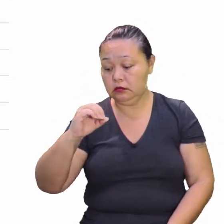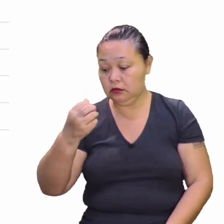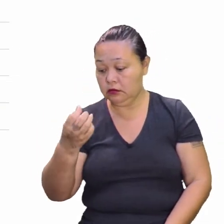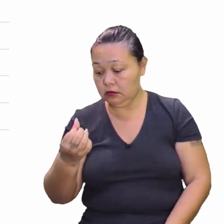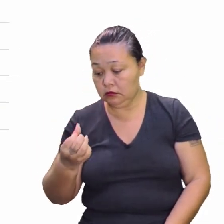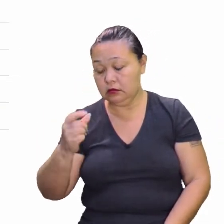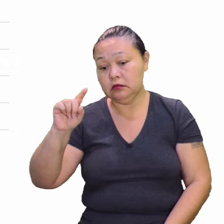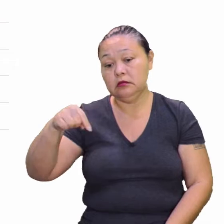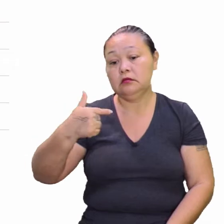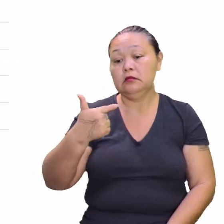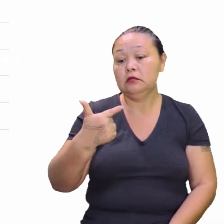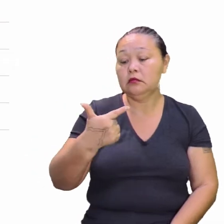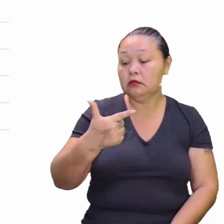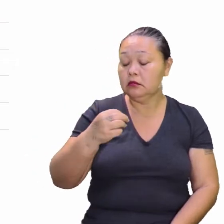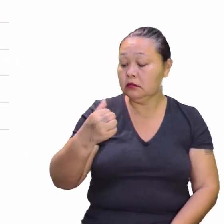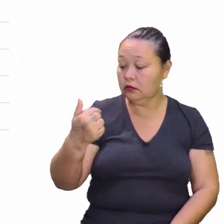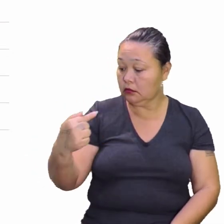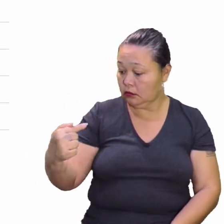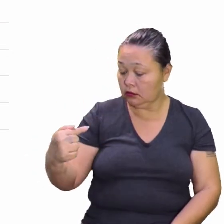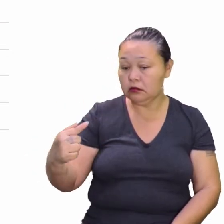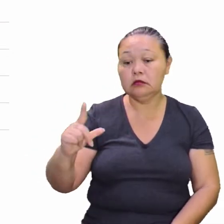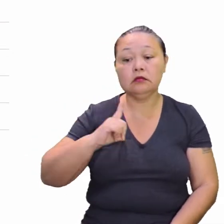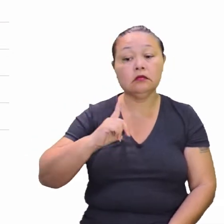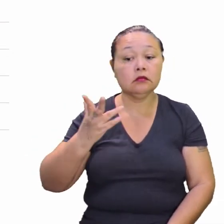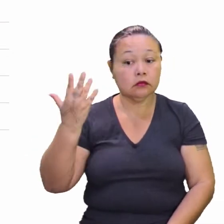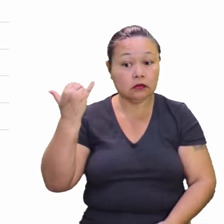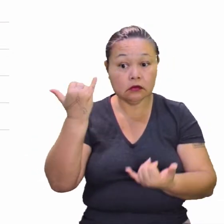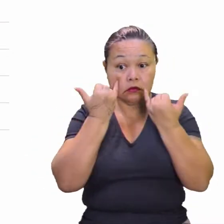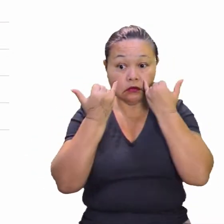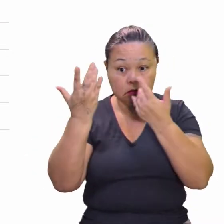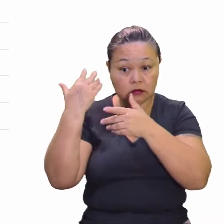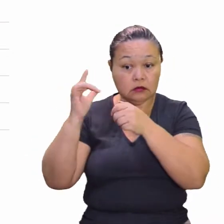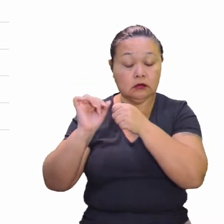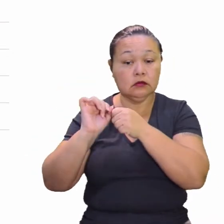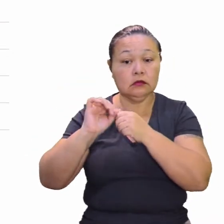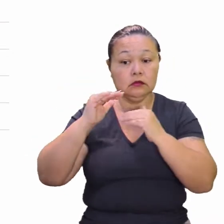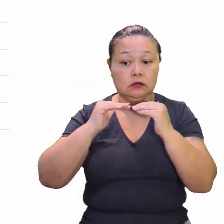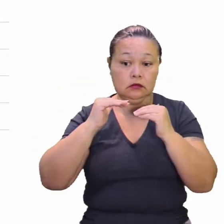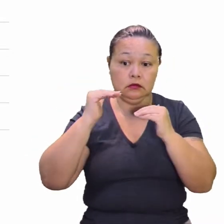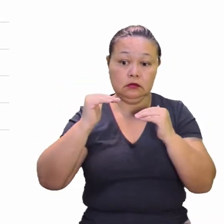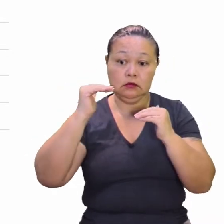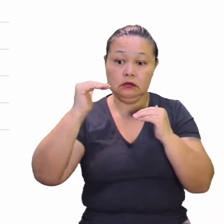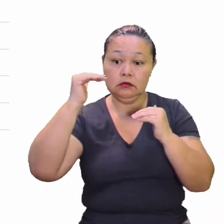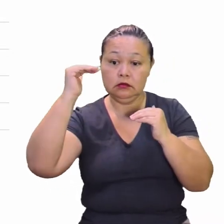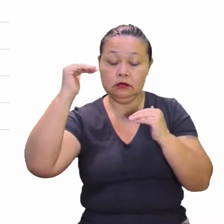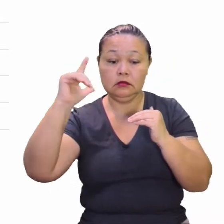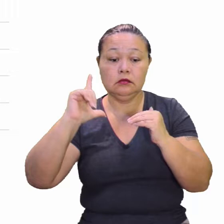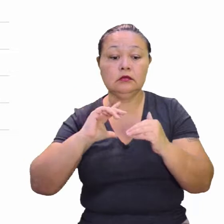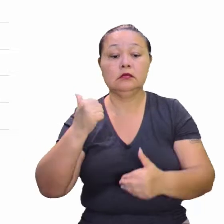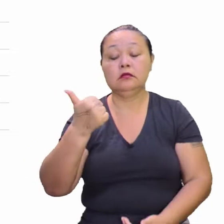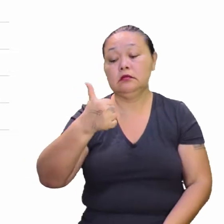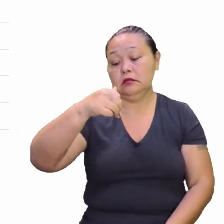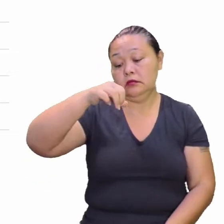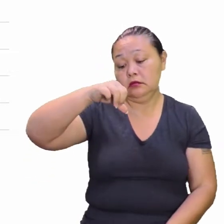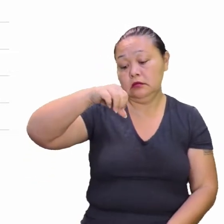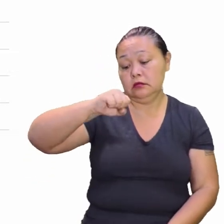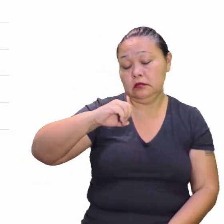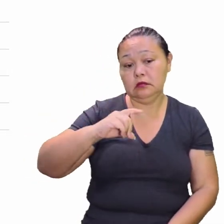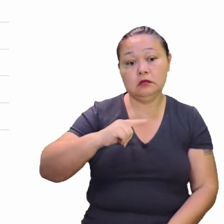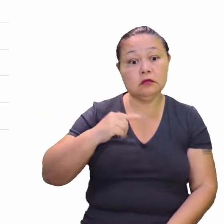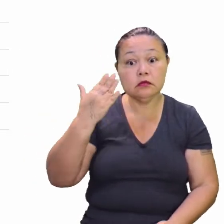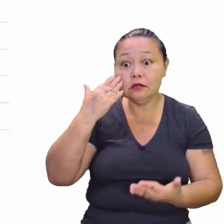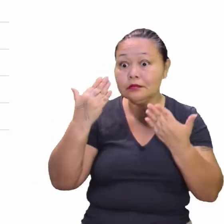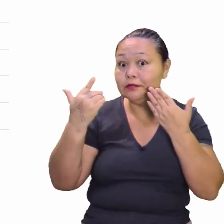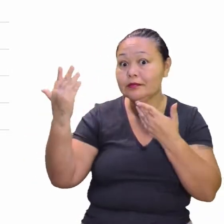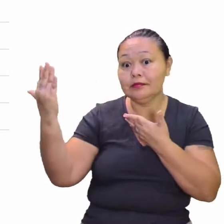e 2017. Como a gente viu nas informações anteriores, só foi crescendo, né? Se a gente pegar aí 1980, né? Nem